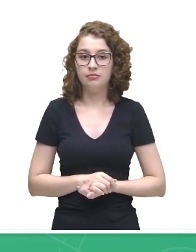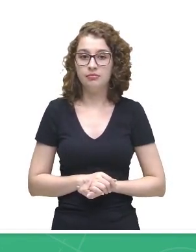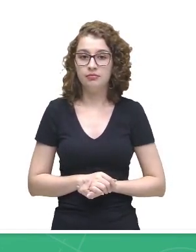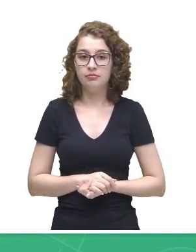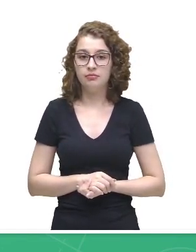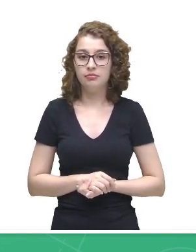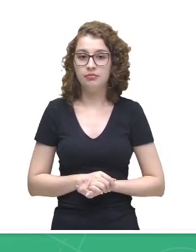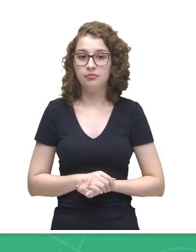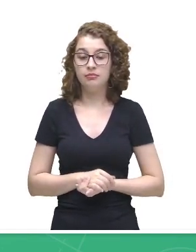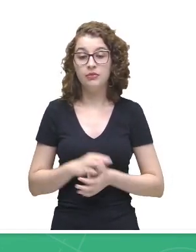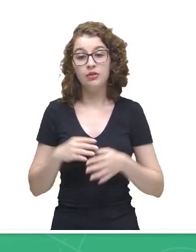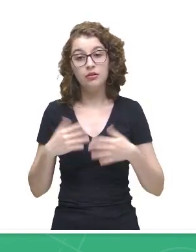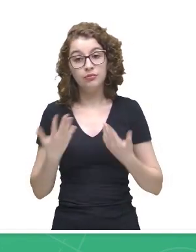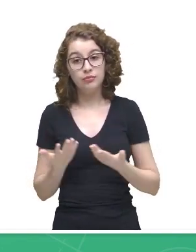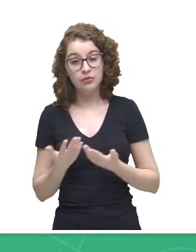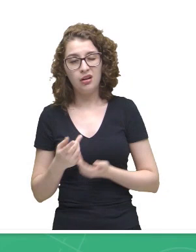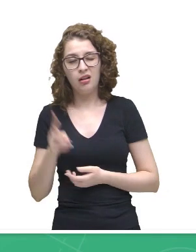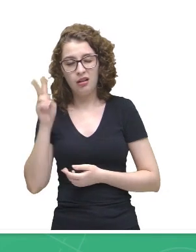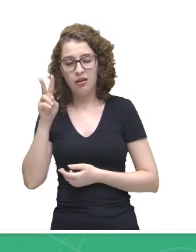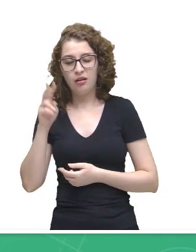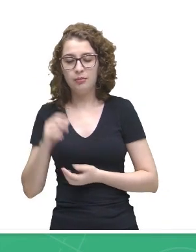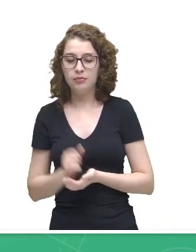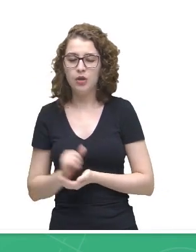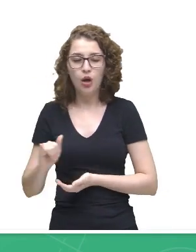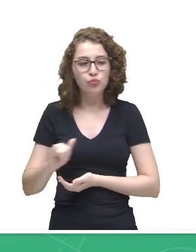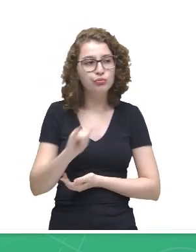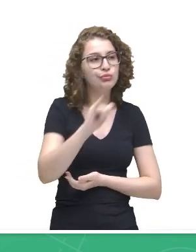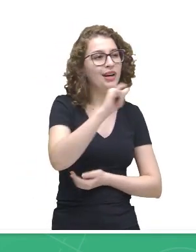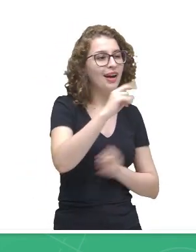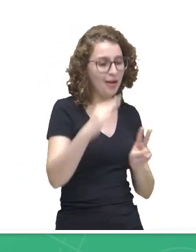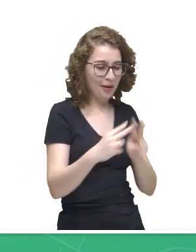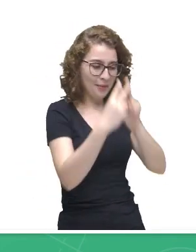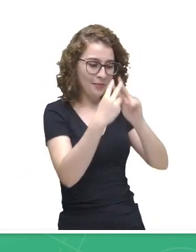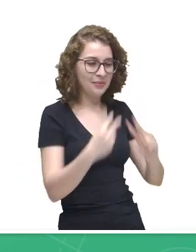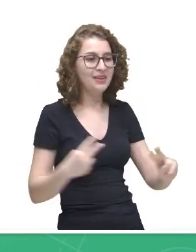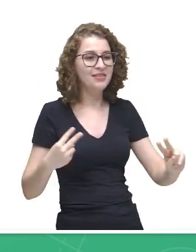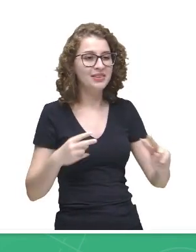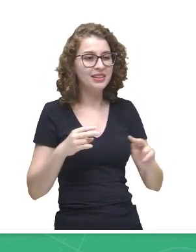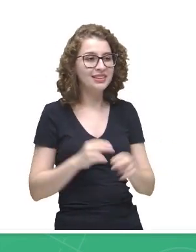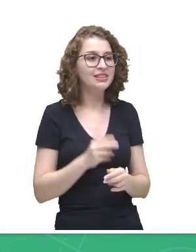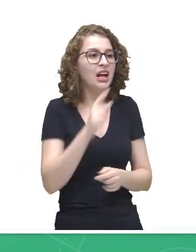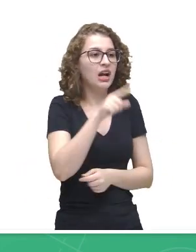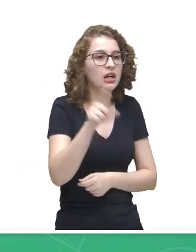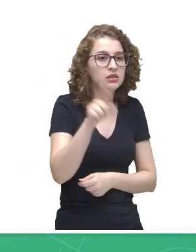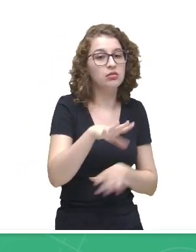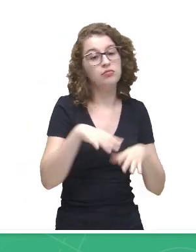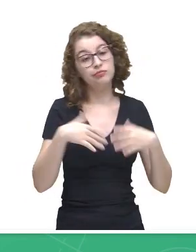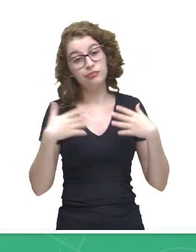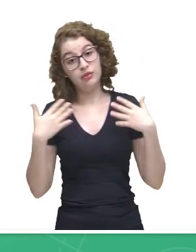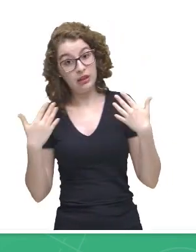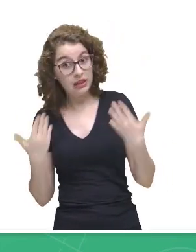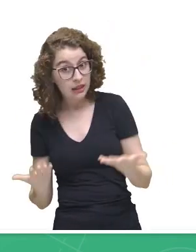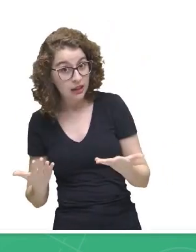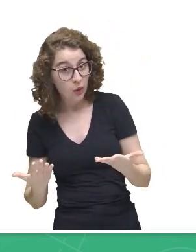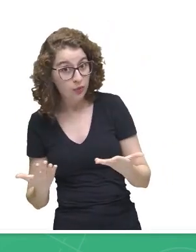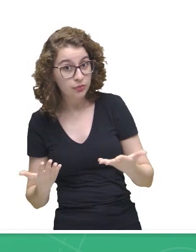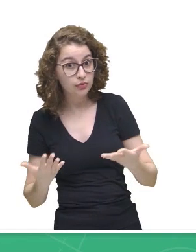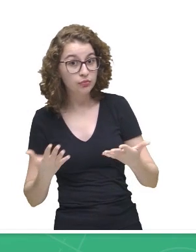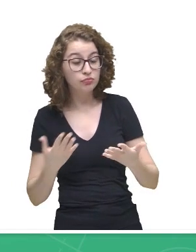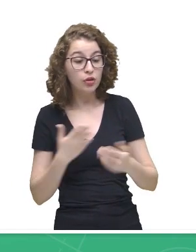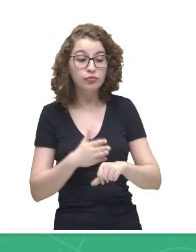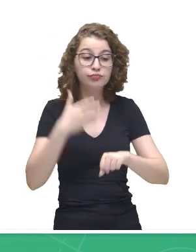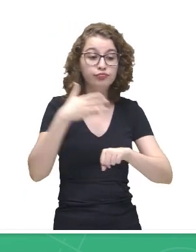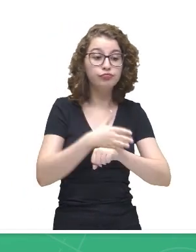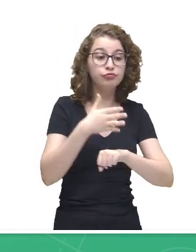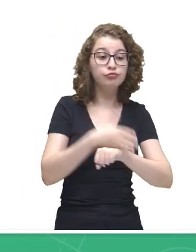instead. Então, a minha viagem para Paris foi cancelada, por isso eu visitei a minha avó. Então, ao invés,